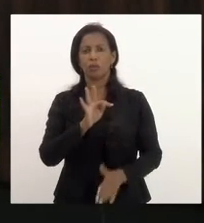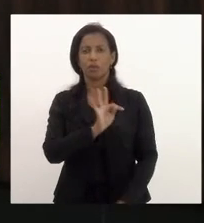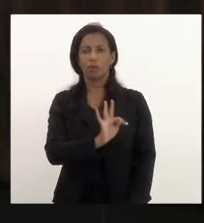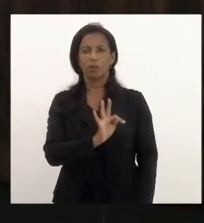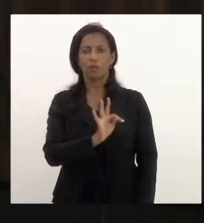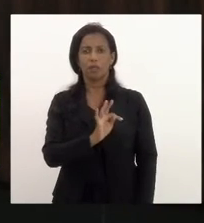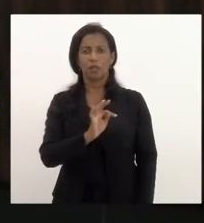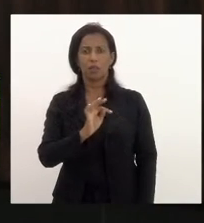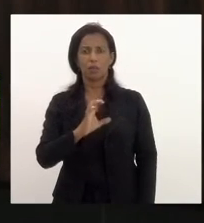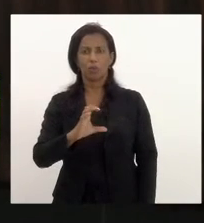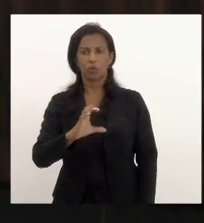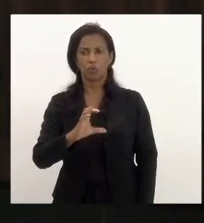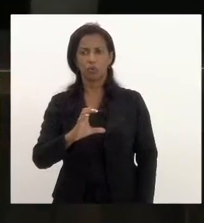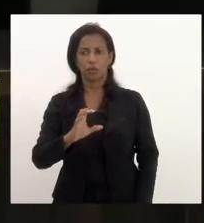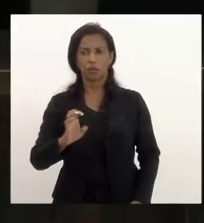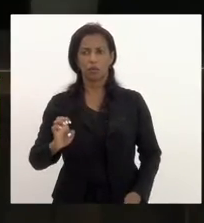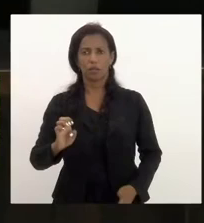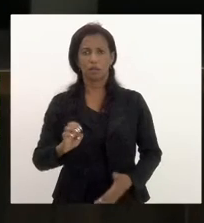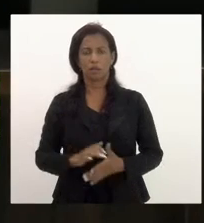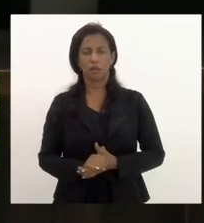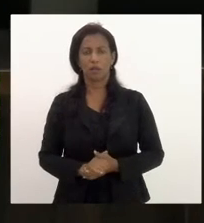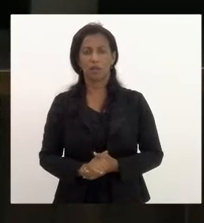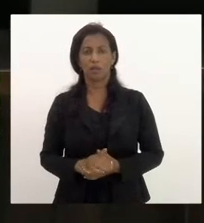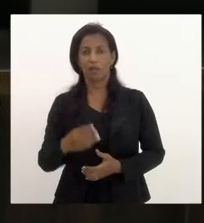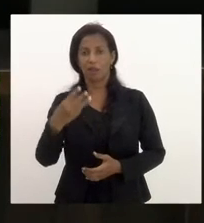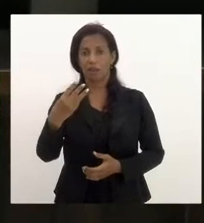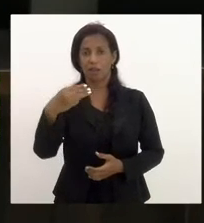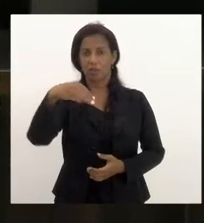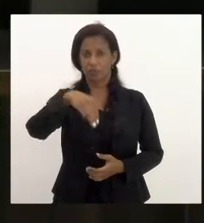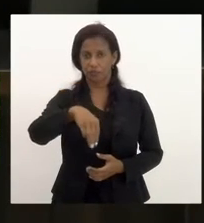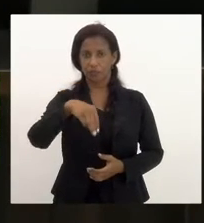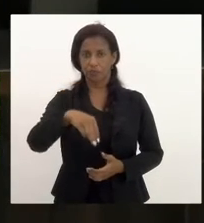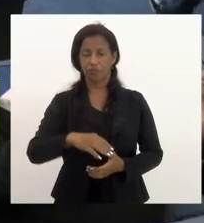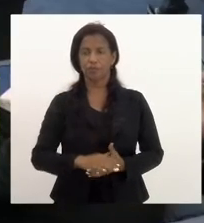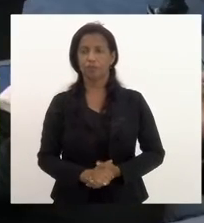em vossa senhoria dispõem de três minutos